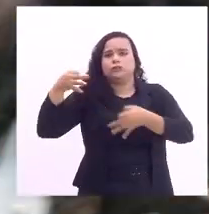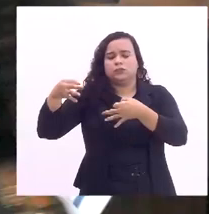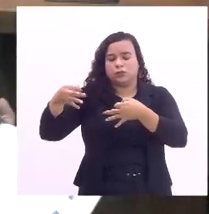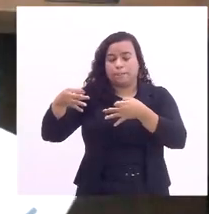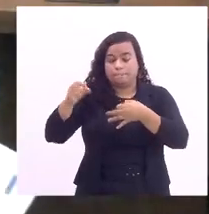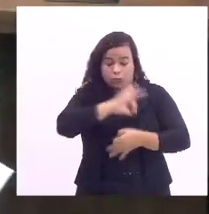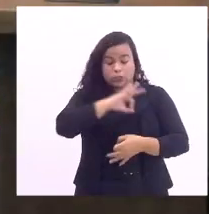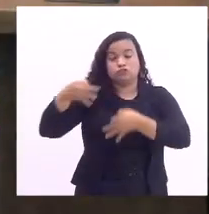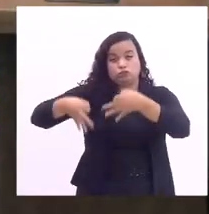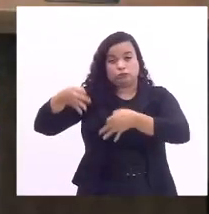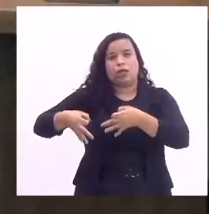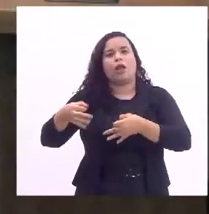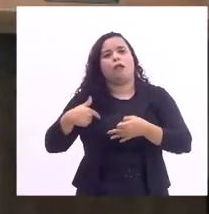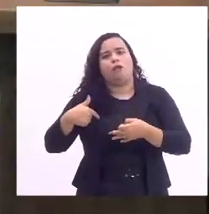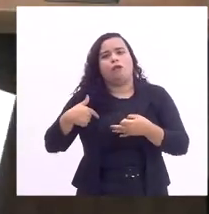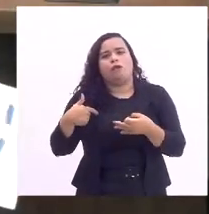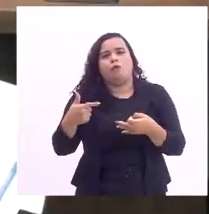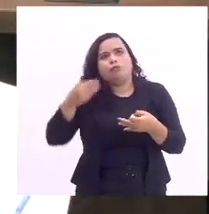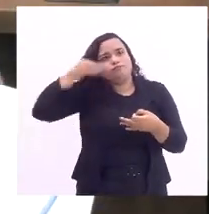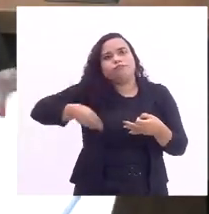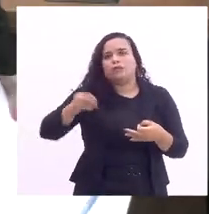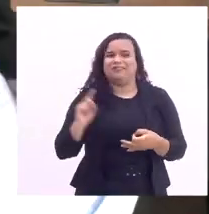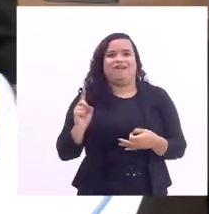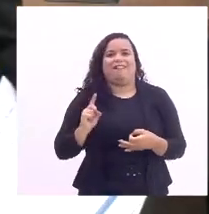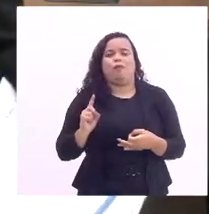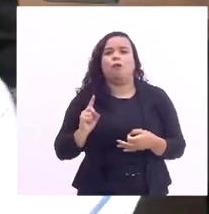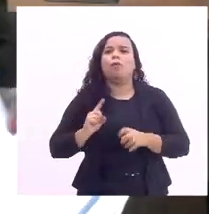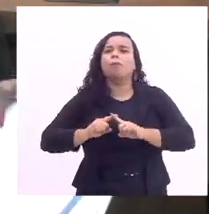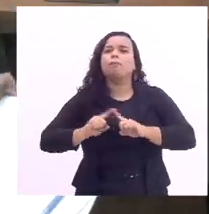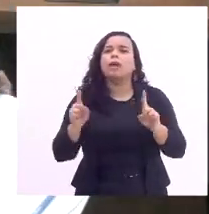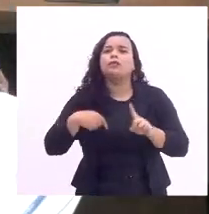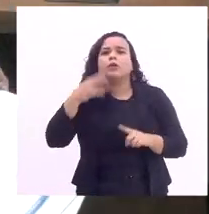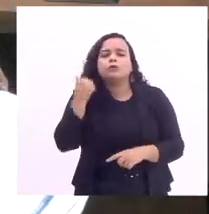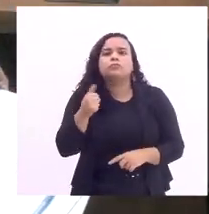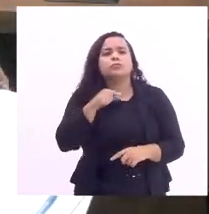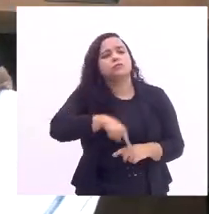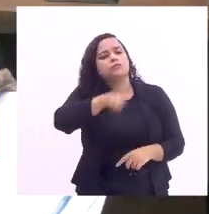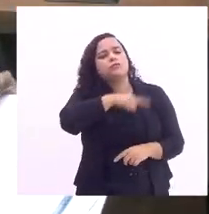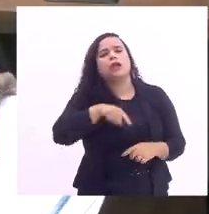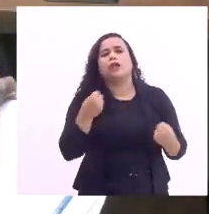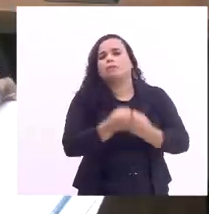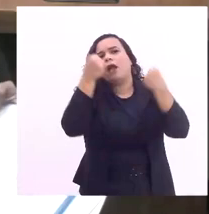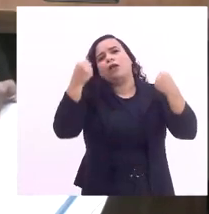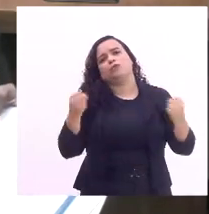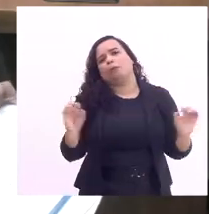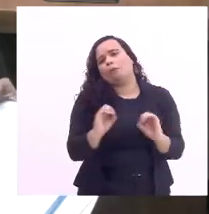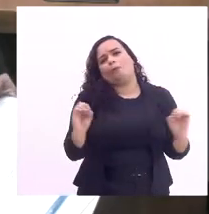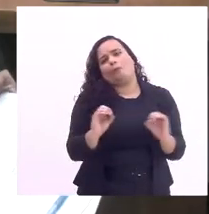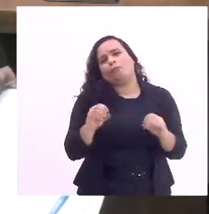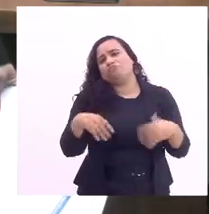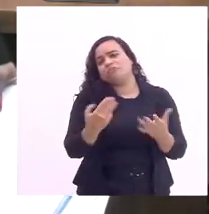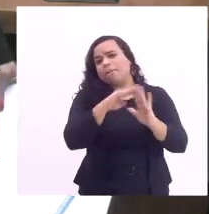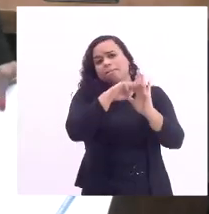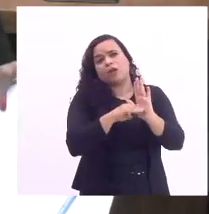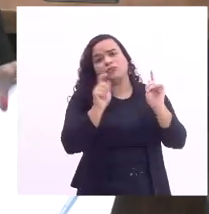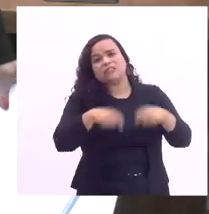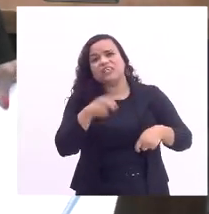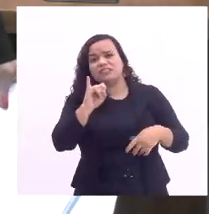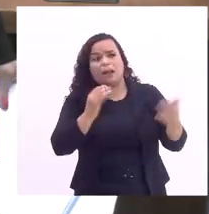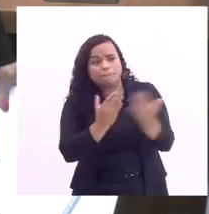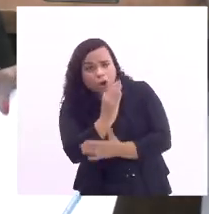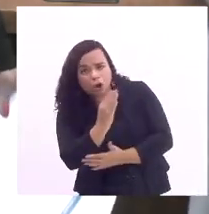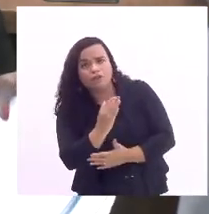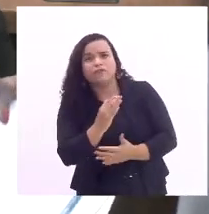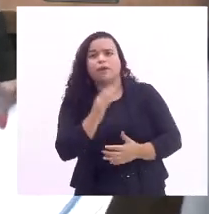abriria a mão de fazer. Mas entendo que isso não impede que a matéria venha à pauta, até porque não tem impacto. Se isso for aprovado, não vai mudar